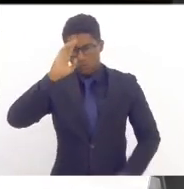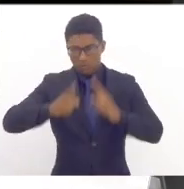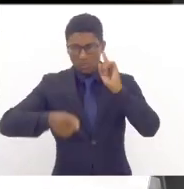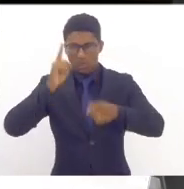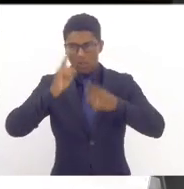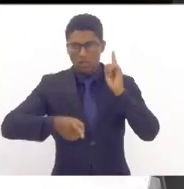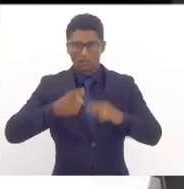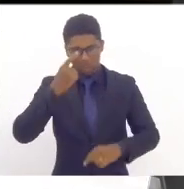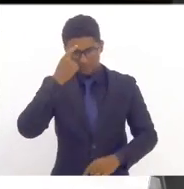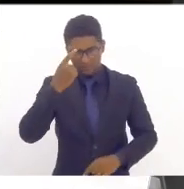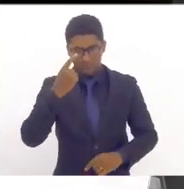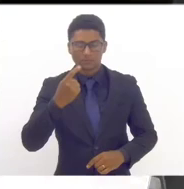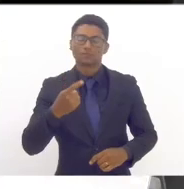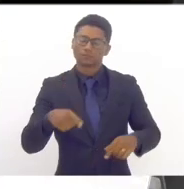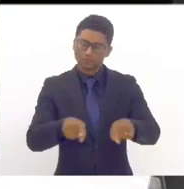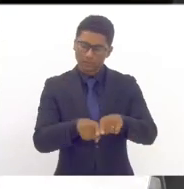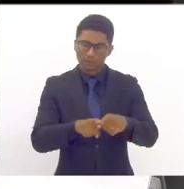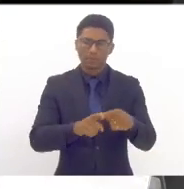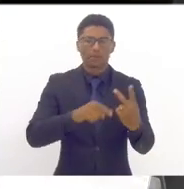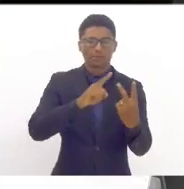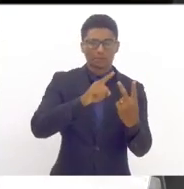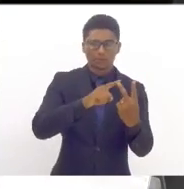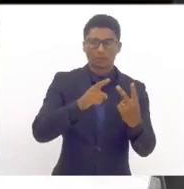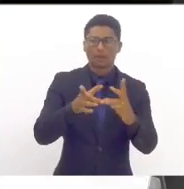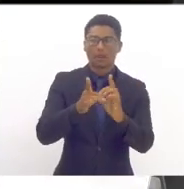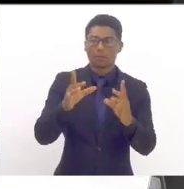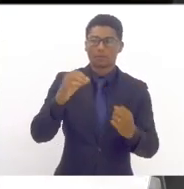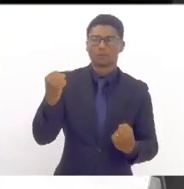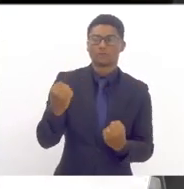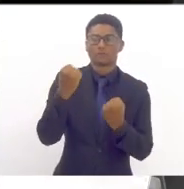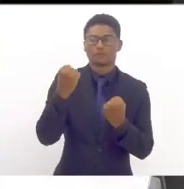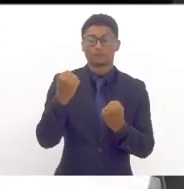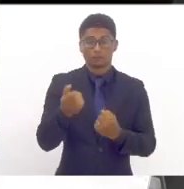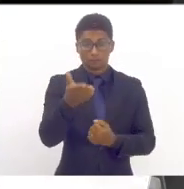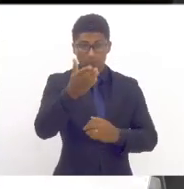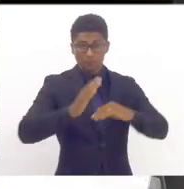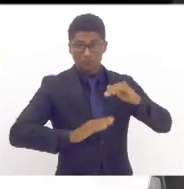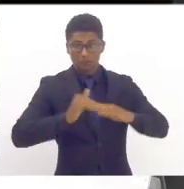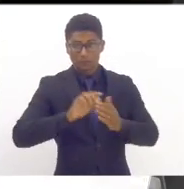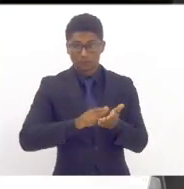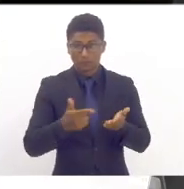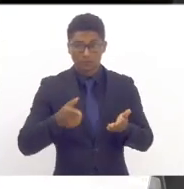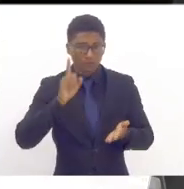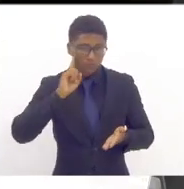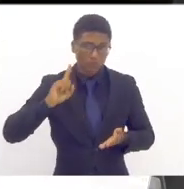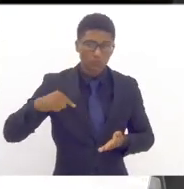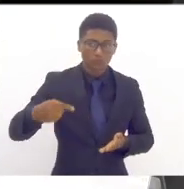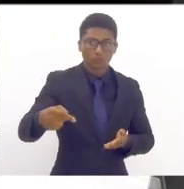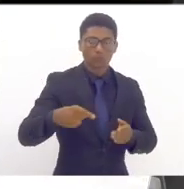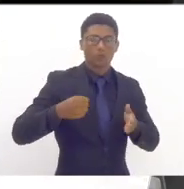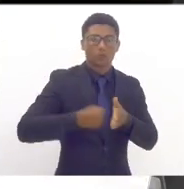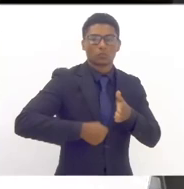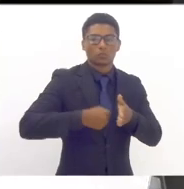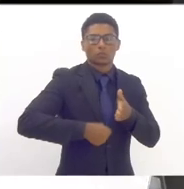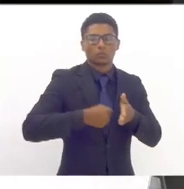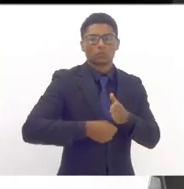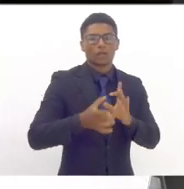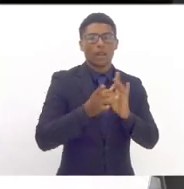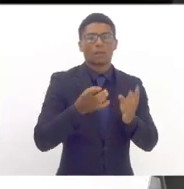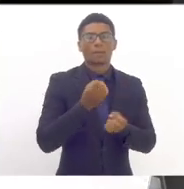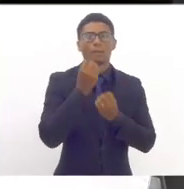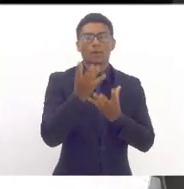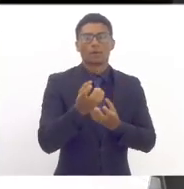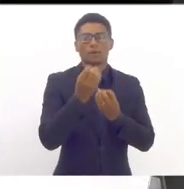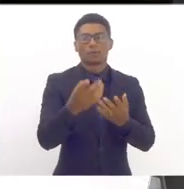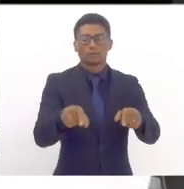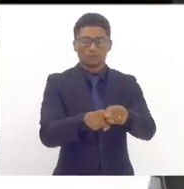da liberdade. E você, enquanto jornalista, que luta diariamente pela liberdade de expressão, pela liberdade do direito